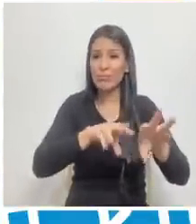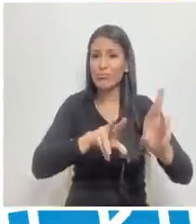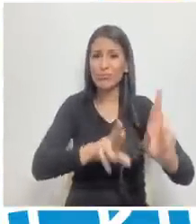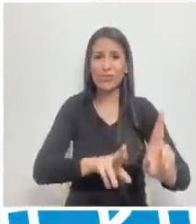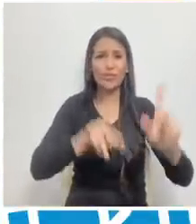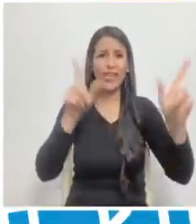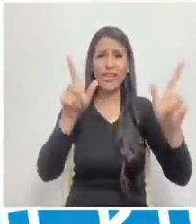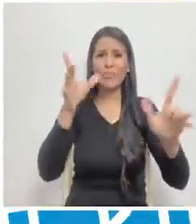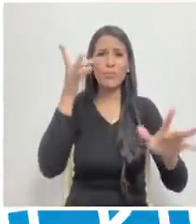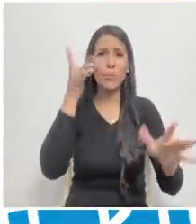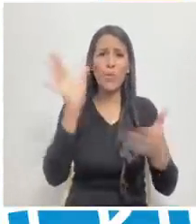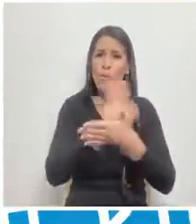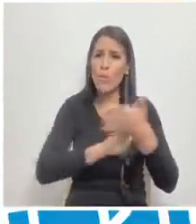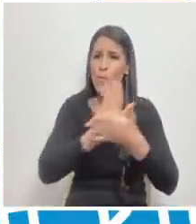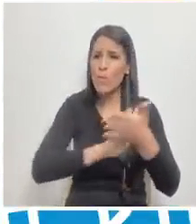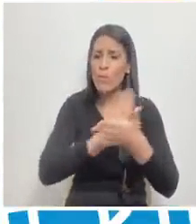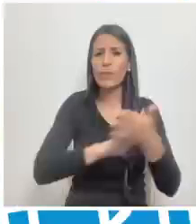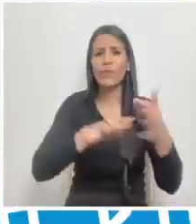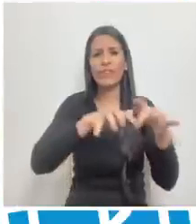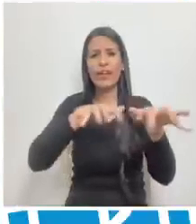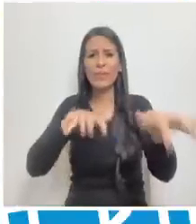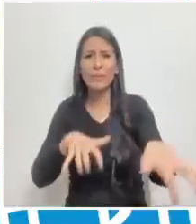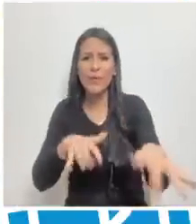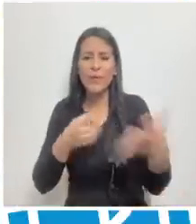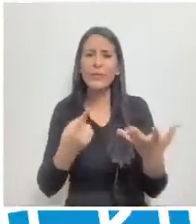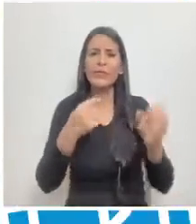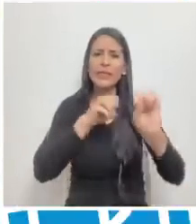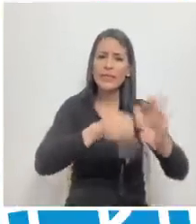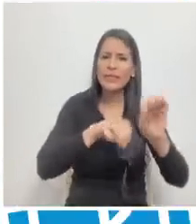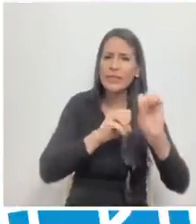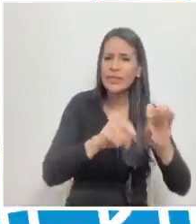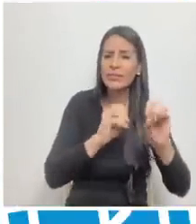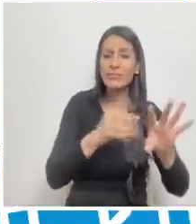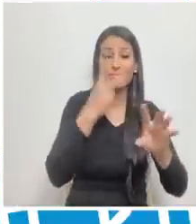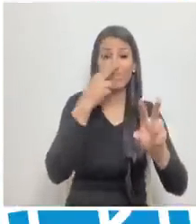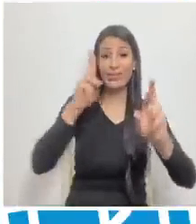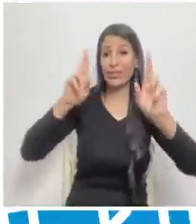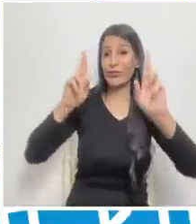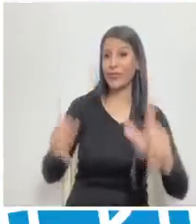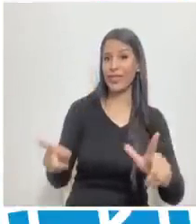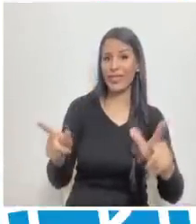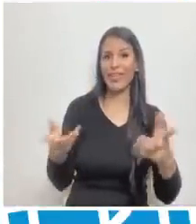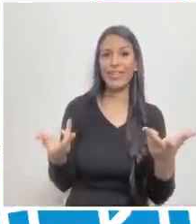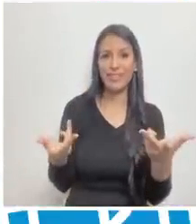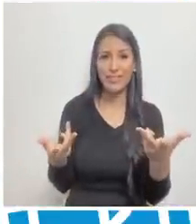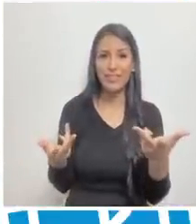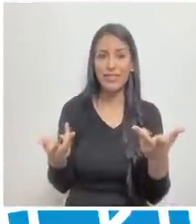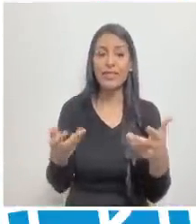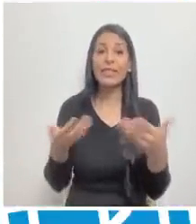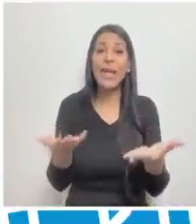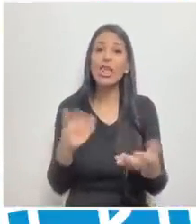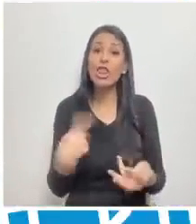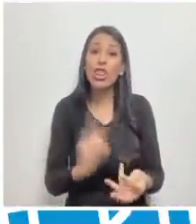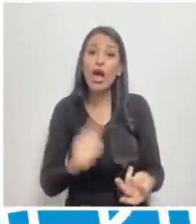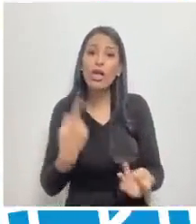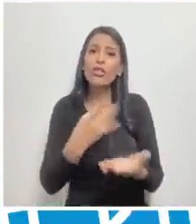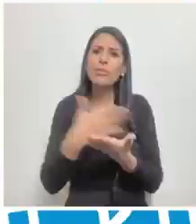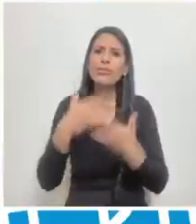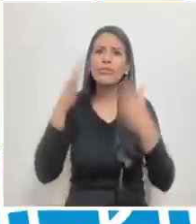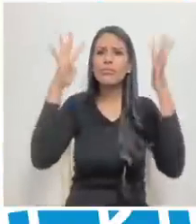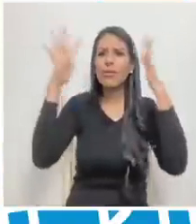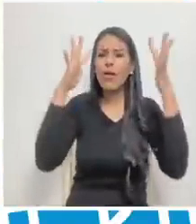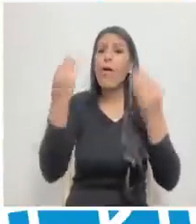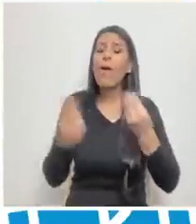formato de oferta desse ensino, né? Então, assim, a gente fica nos perguntando que série histórica será